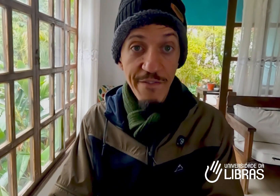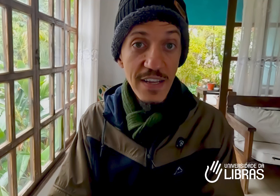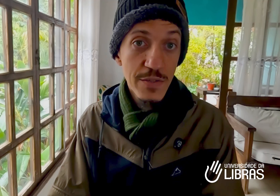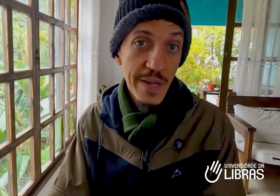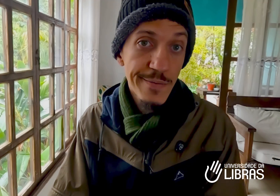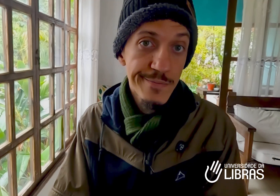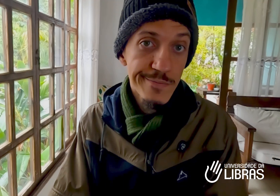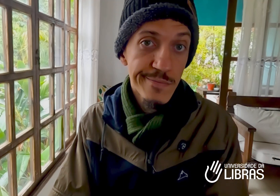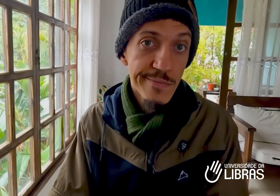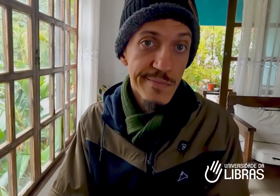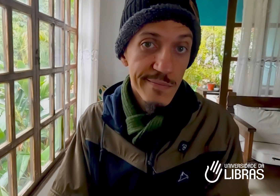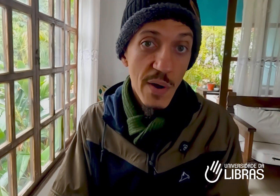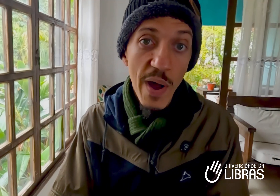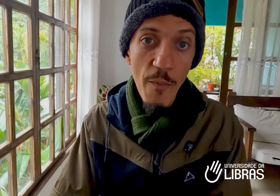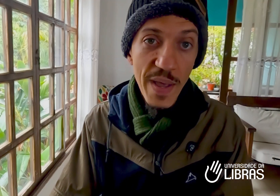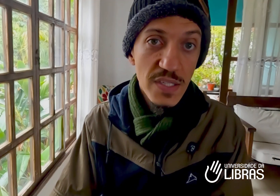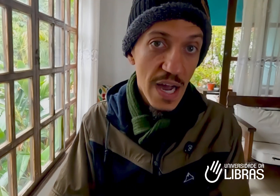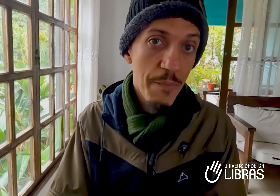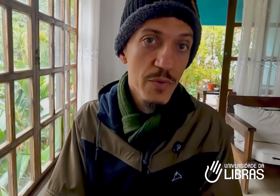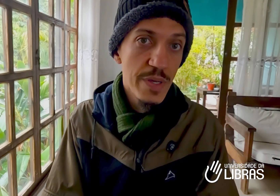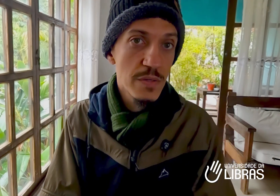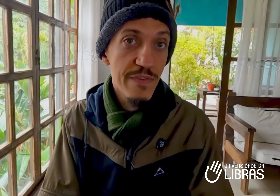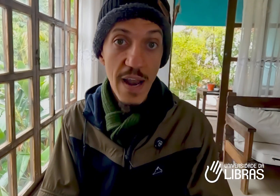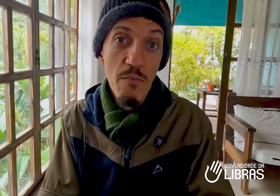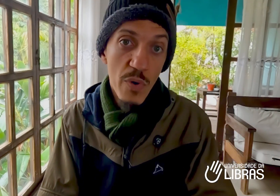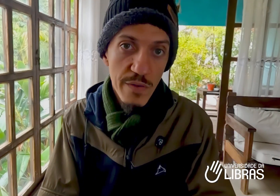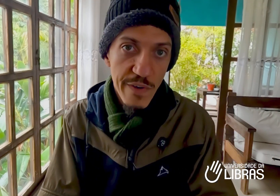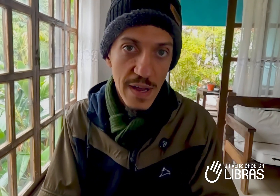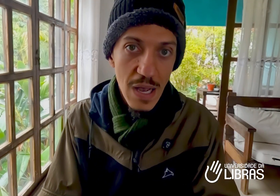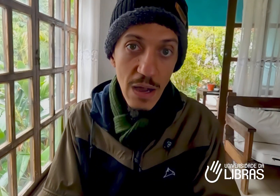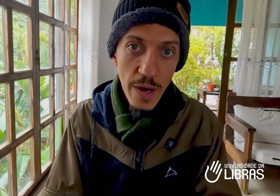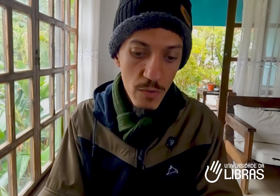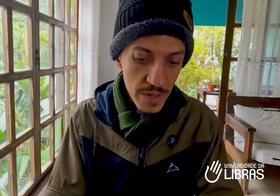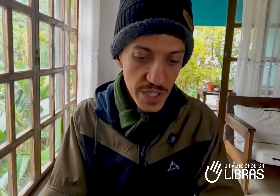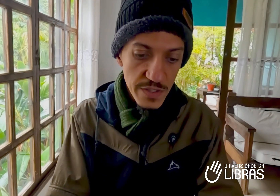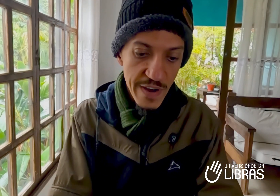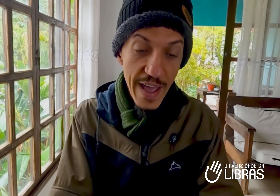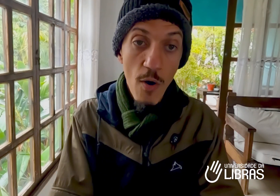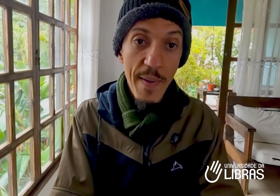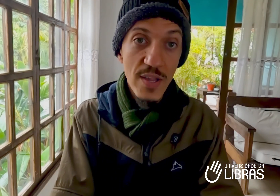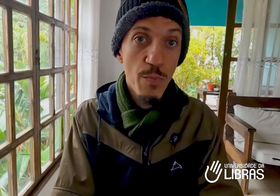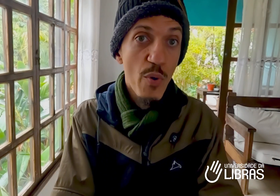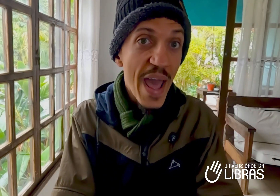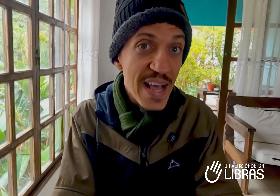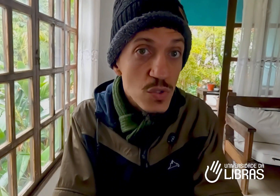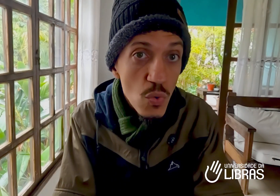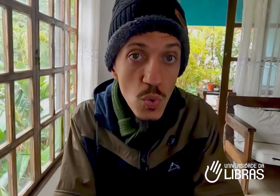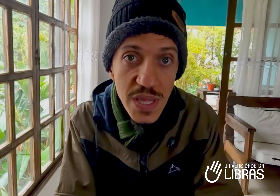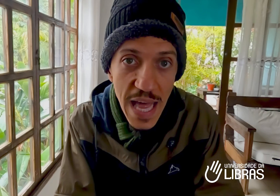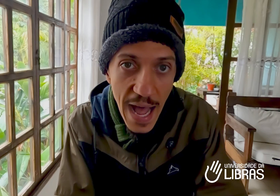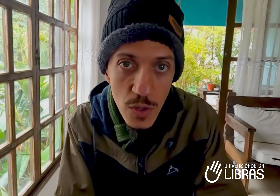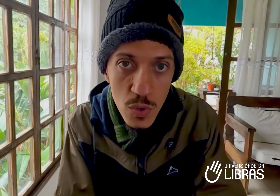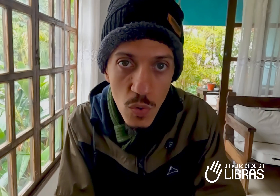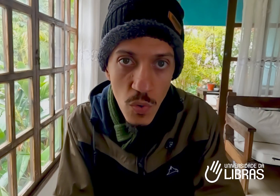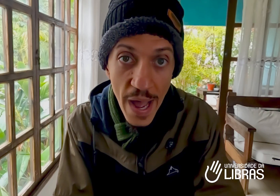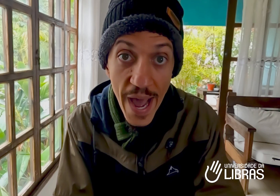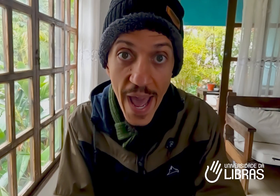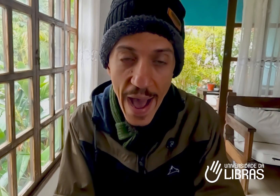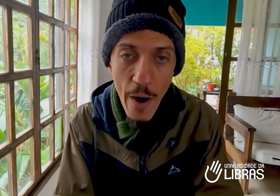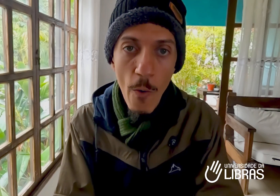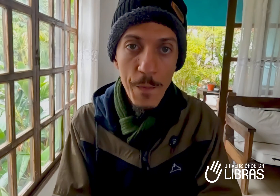falar é fácil, né? Eu realmente capto isso. Falar é muito fácil. Agora, quando a gente vai realmente para o